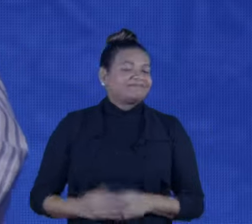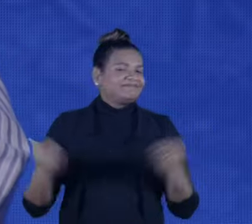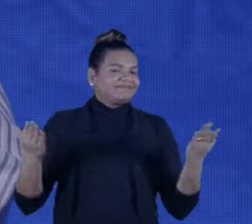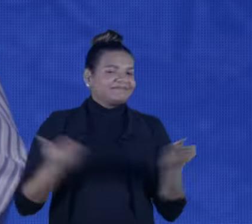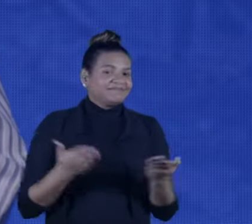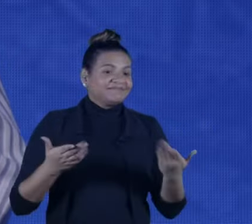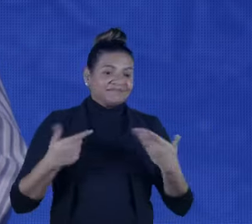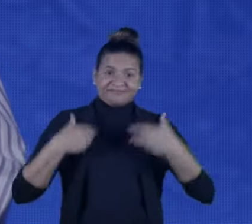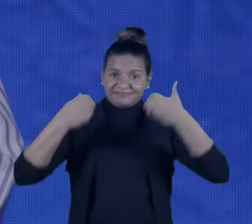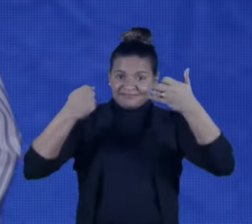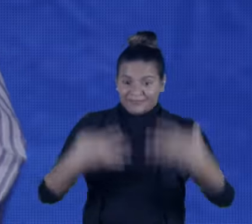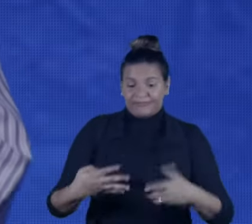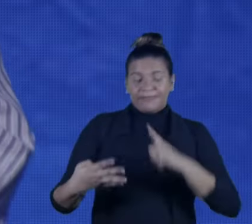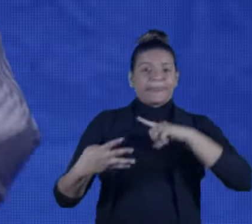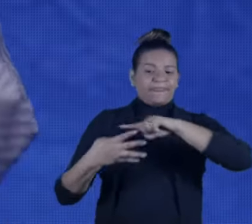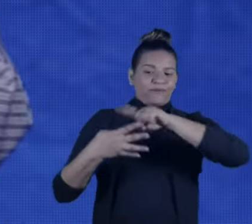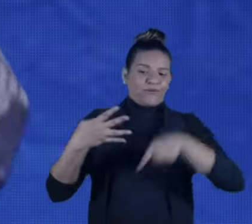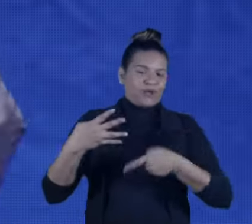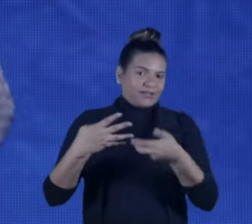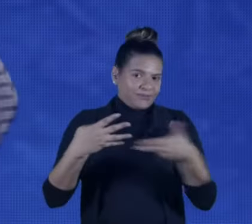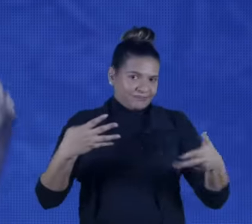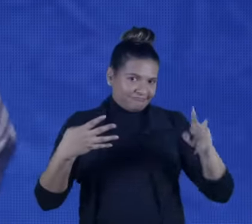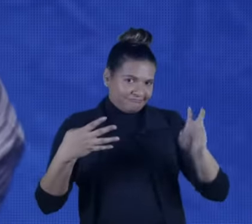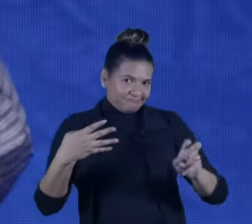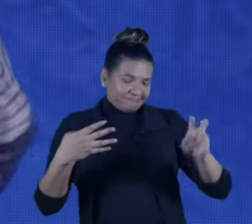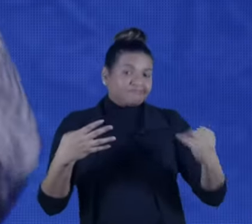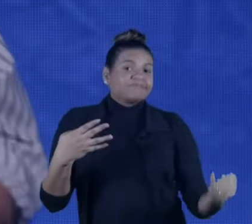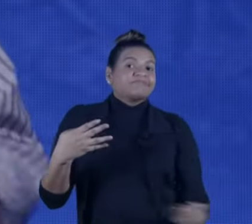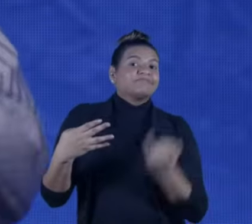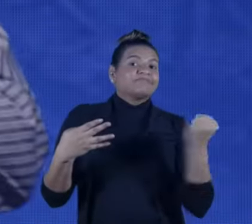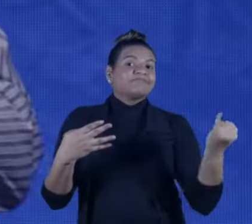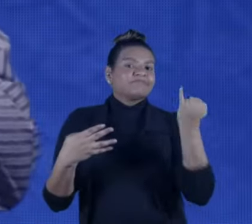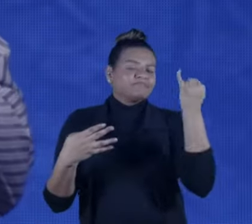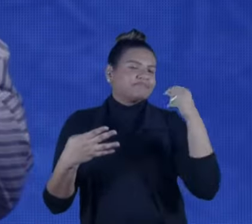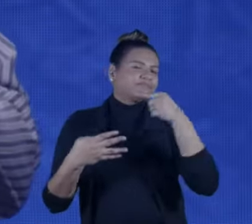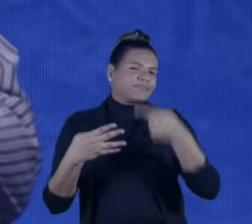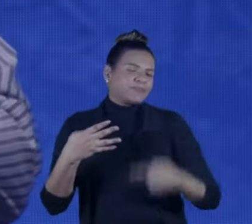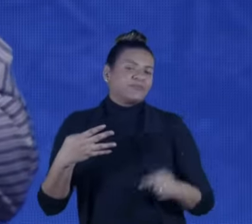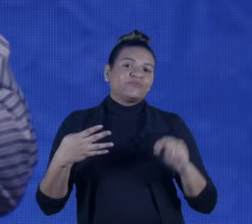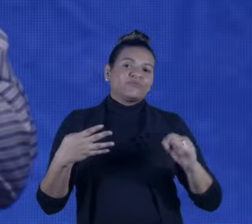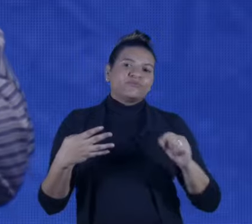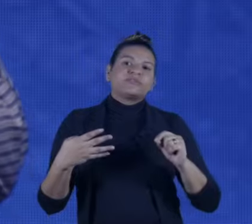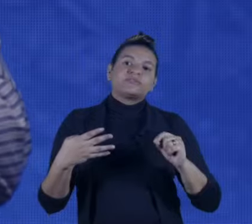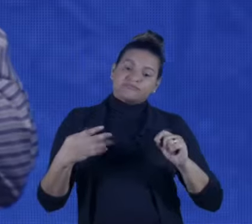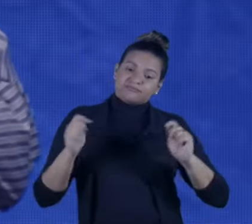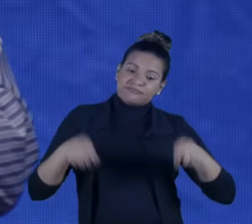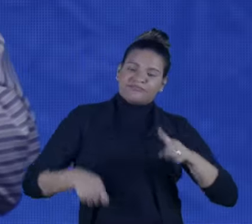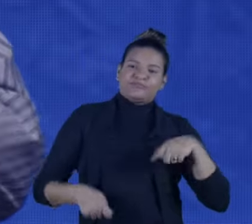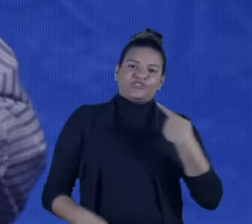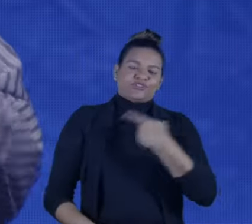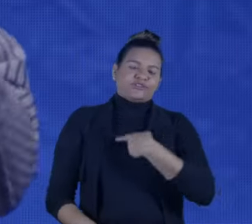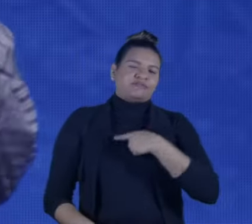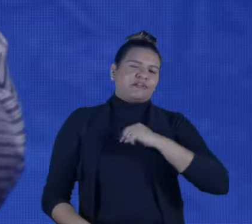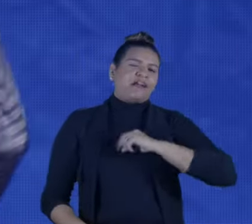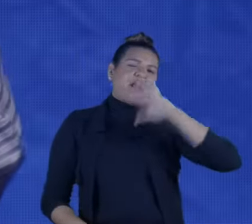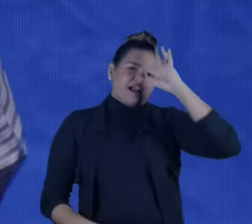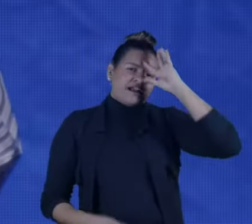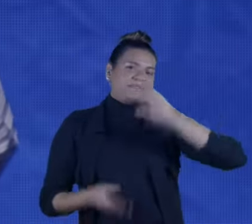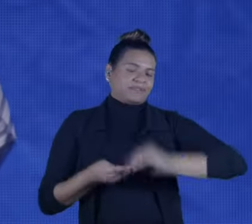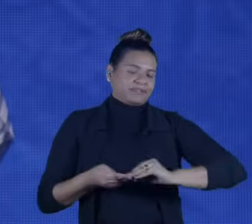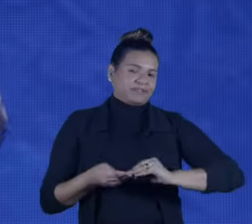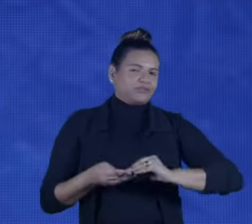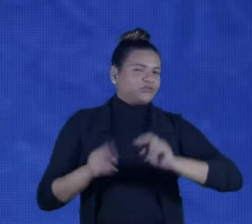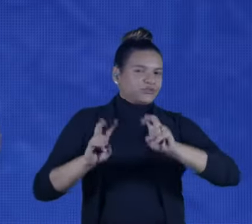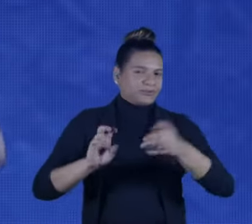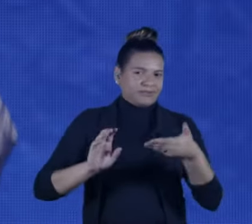quatro verdades assim, muito importantes que a gente pode aprender a partir dessa